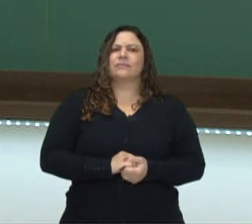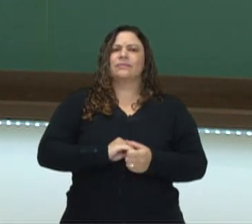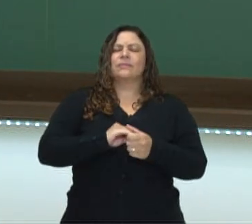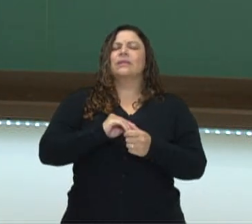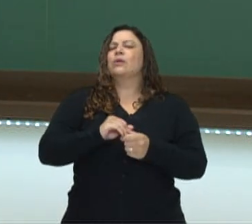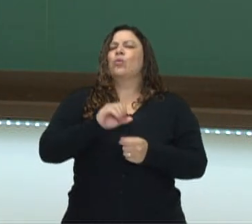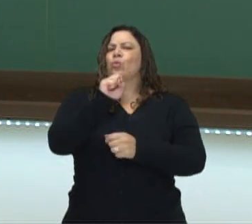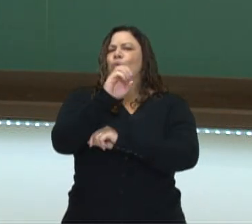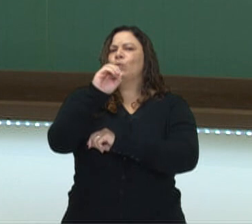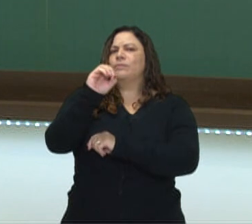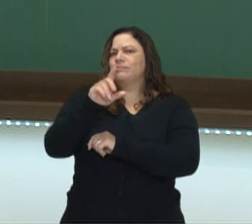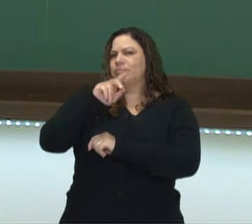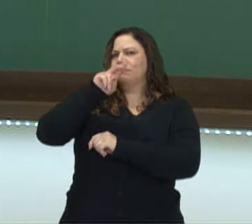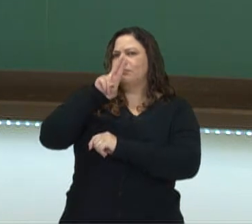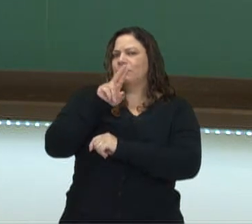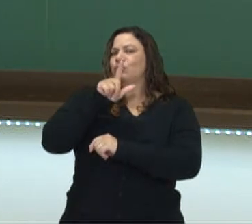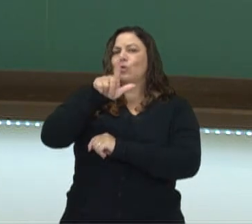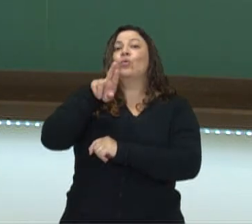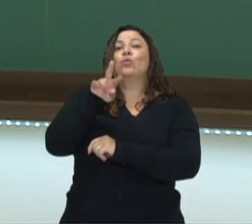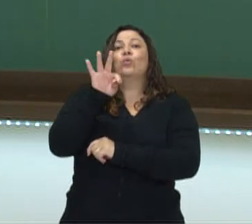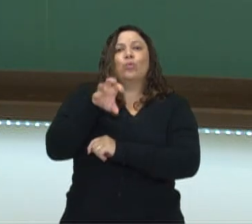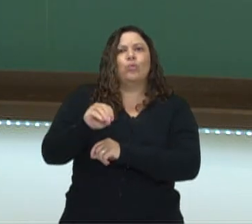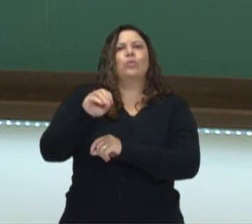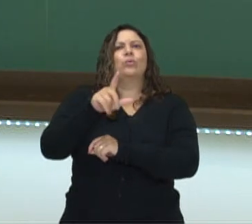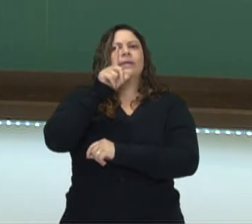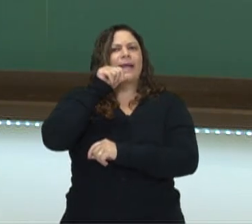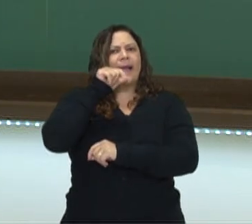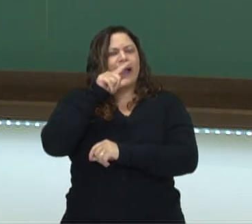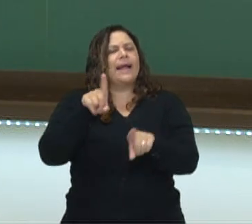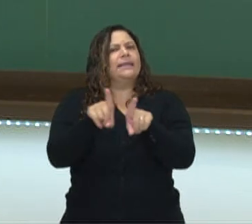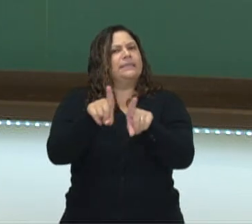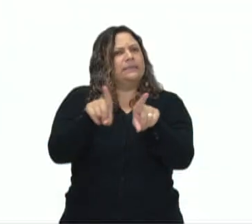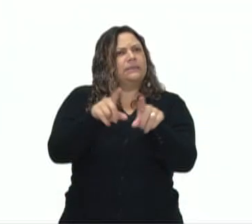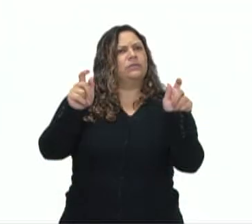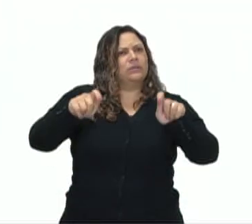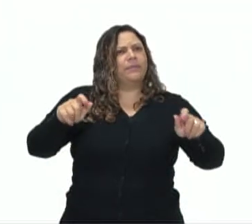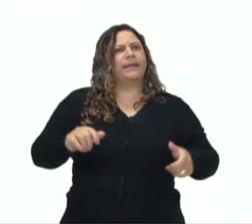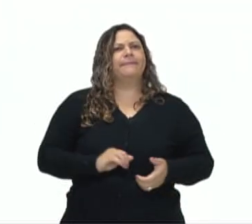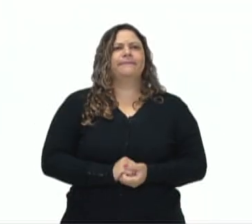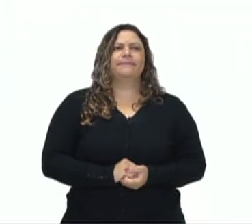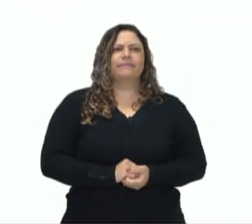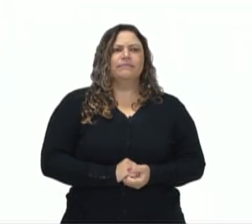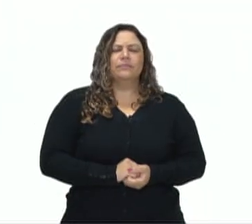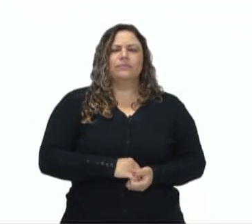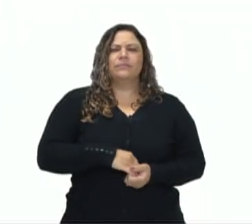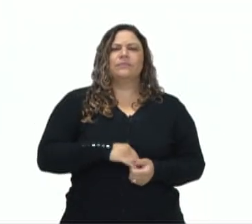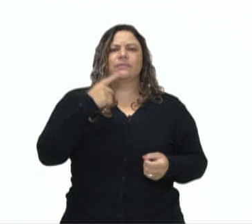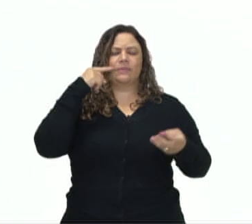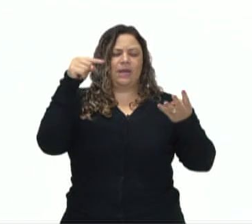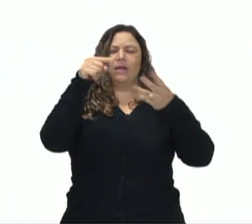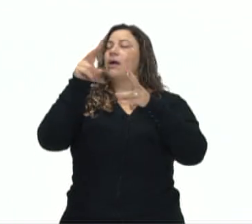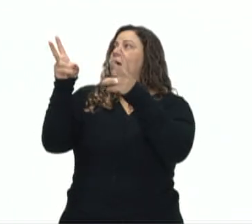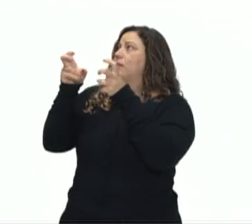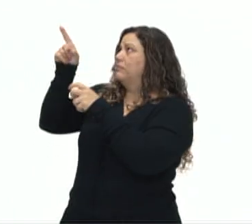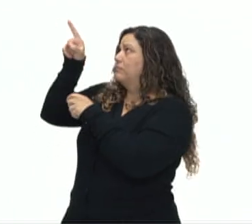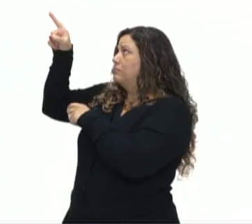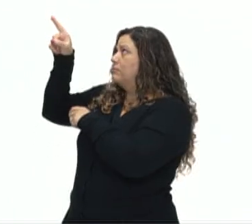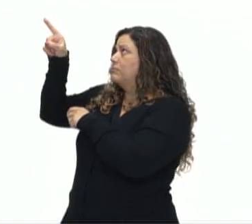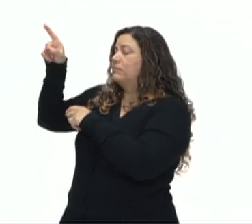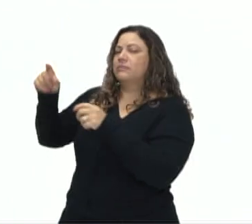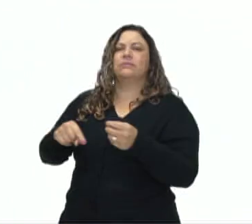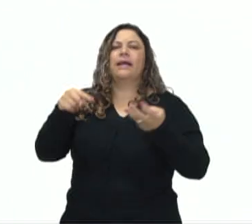nós de misturas. Fez dessa forma? Legal, parabéns! Aqui